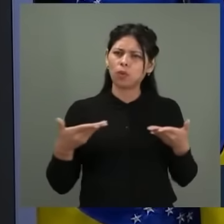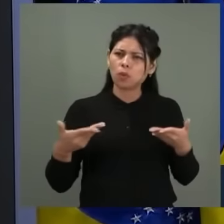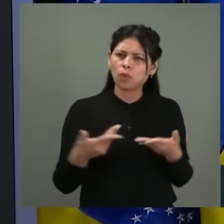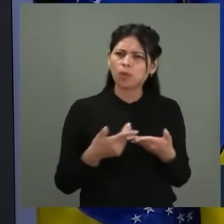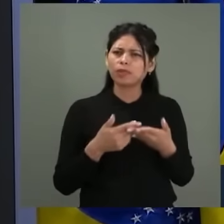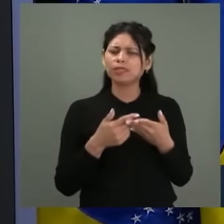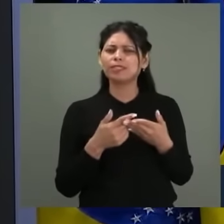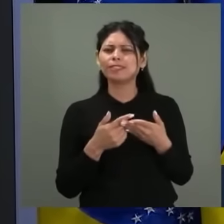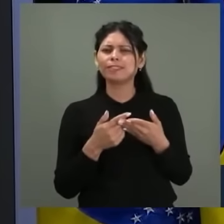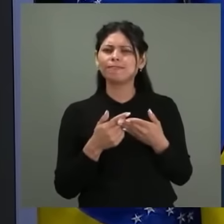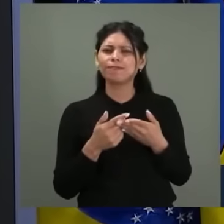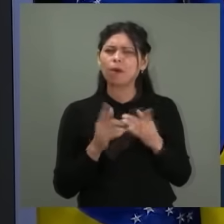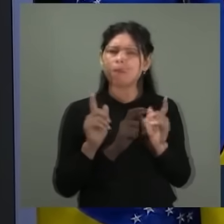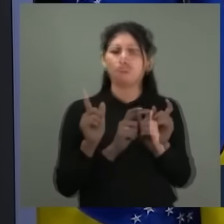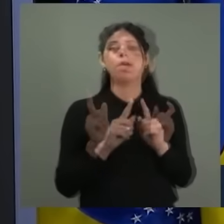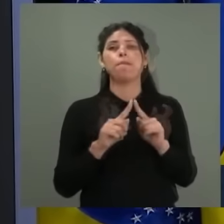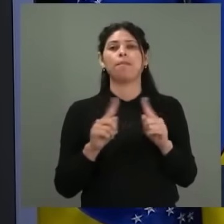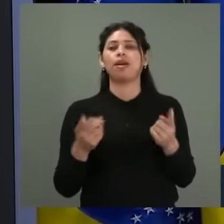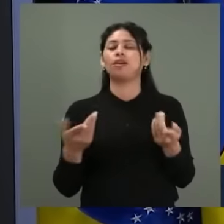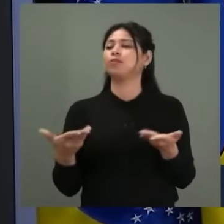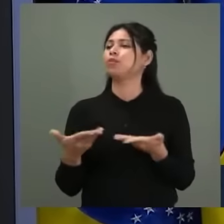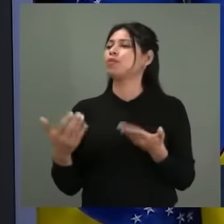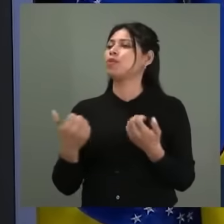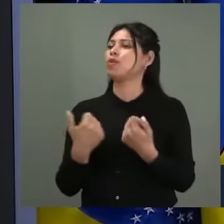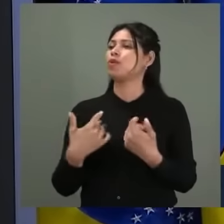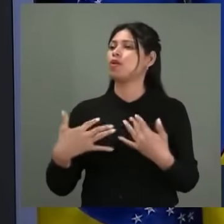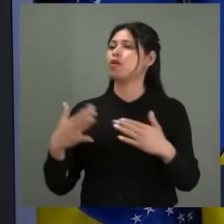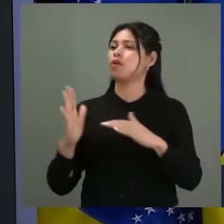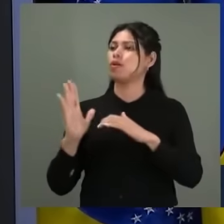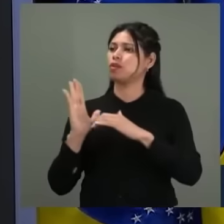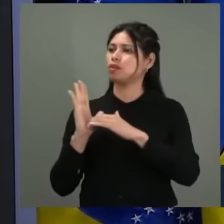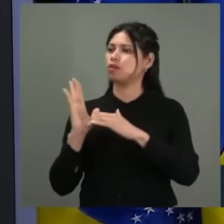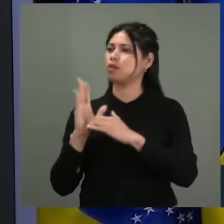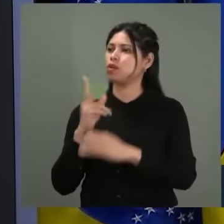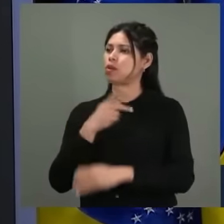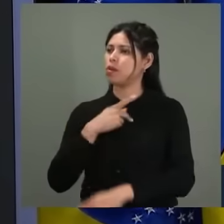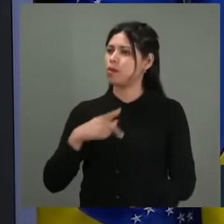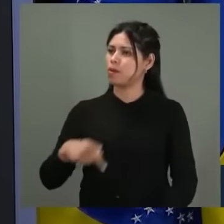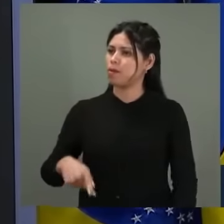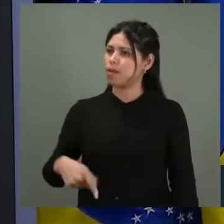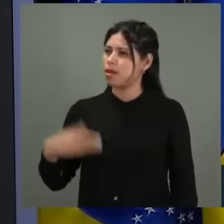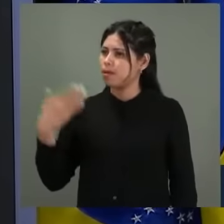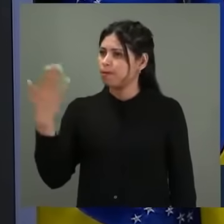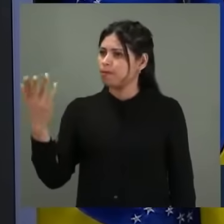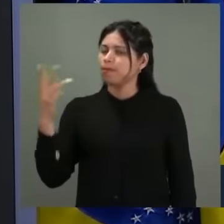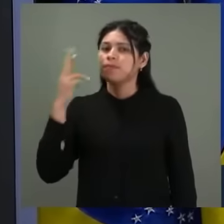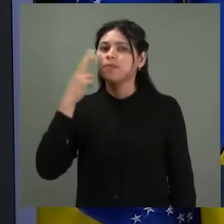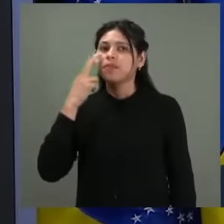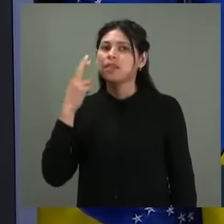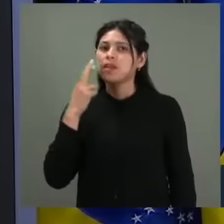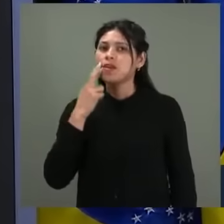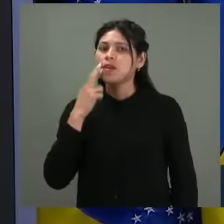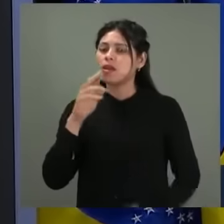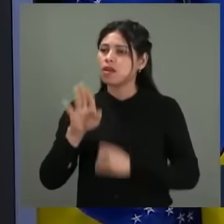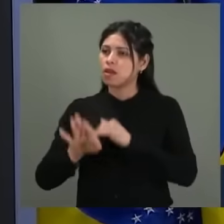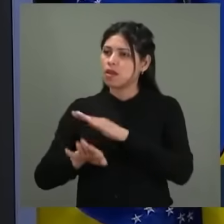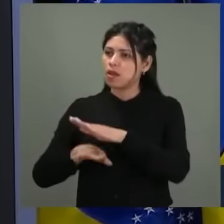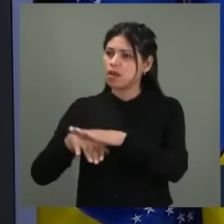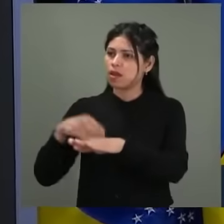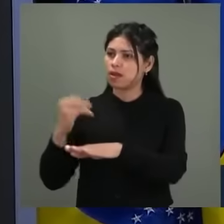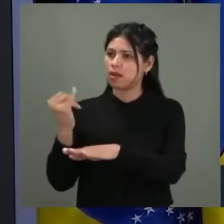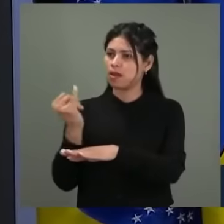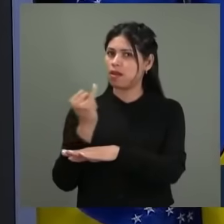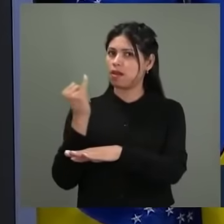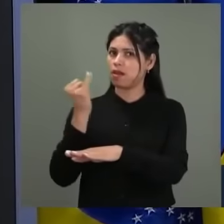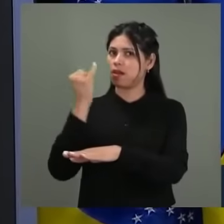com a presidência de Rodrigo Pacheco, restabelece um passo importante para que a democracia